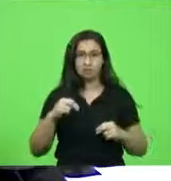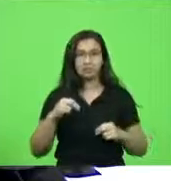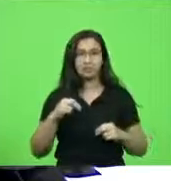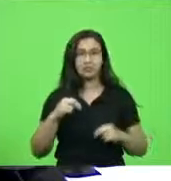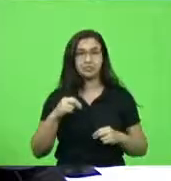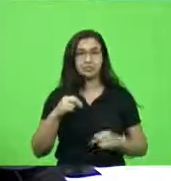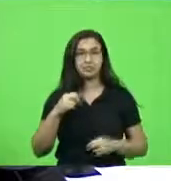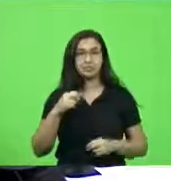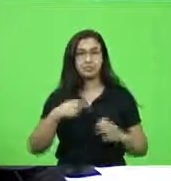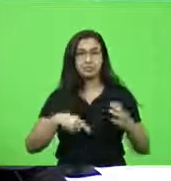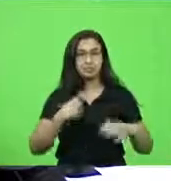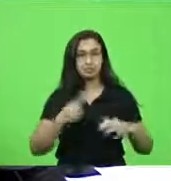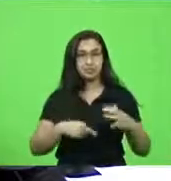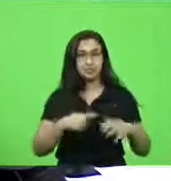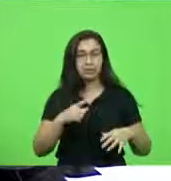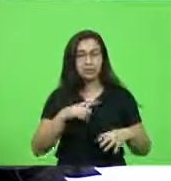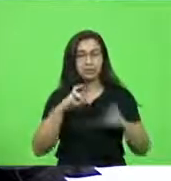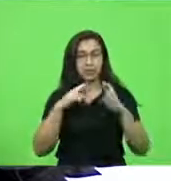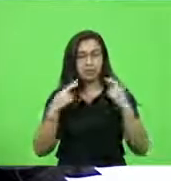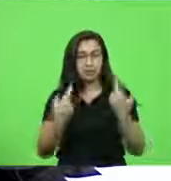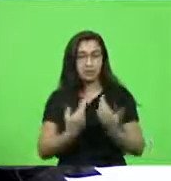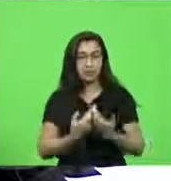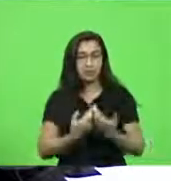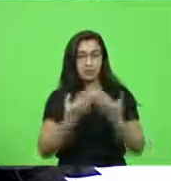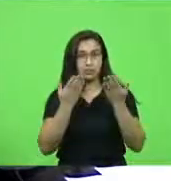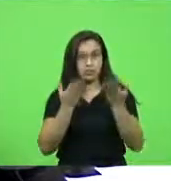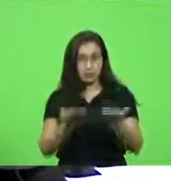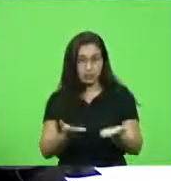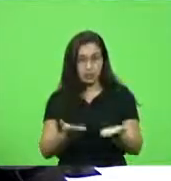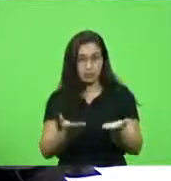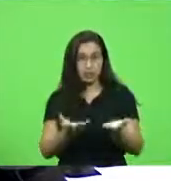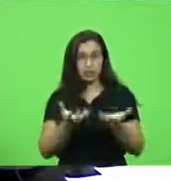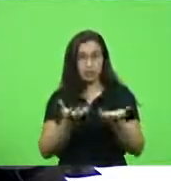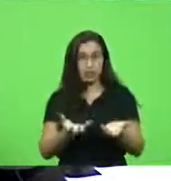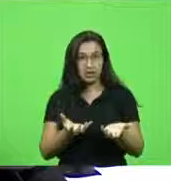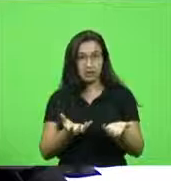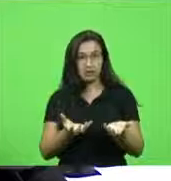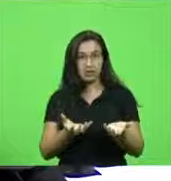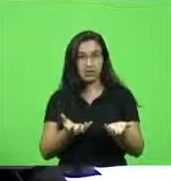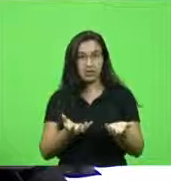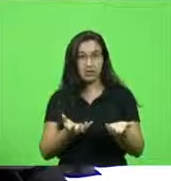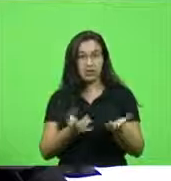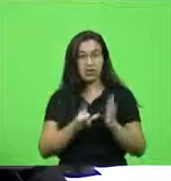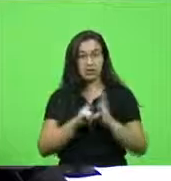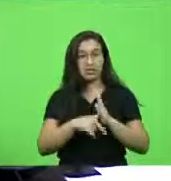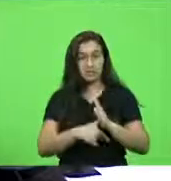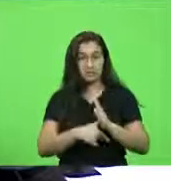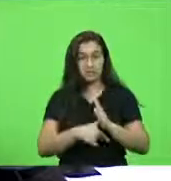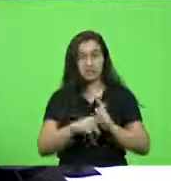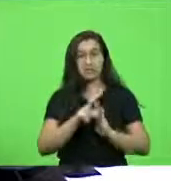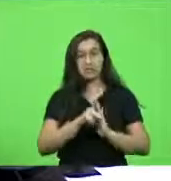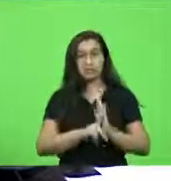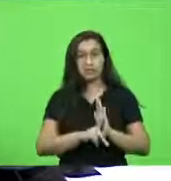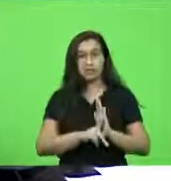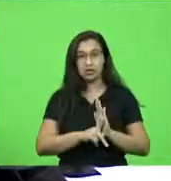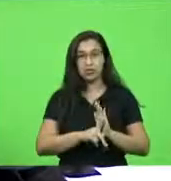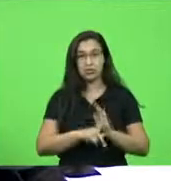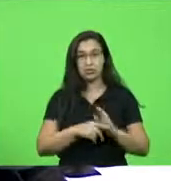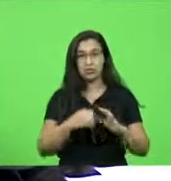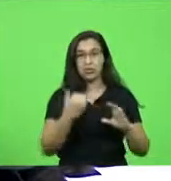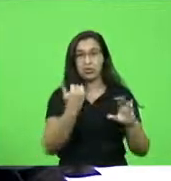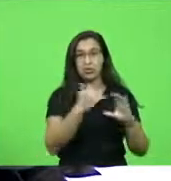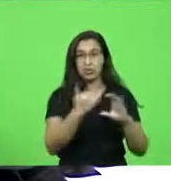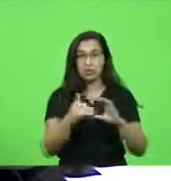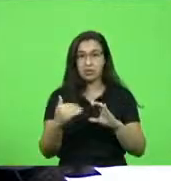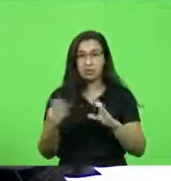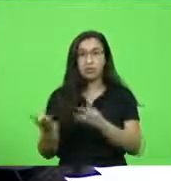tiveram reuniões. A senhora, como quer protelar o projeto, mandou esse projeto para dezenas de entidades.